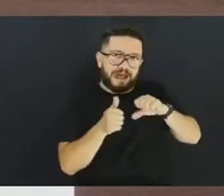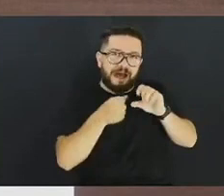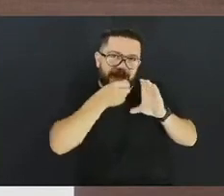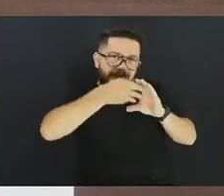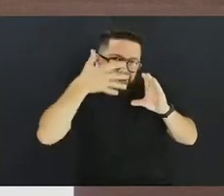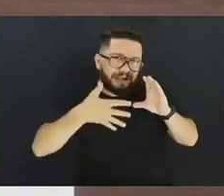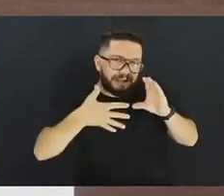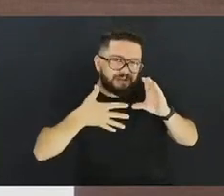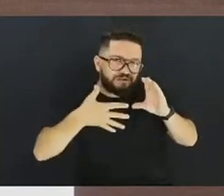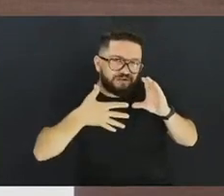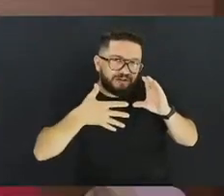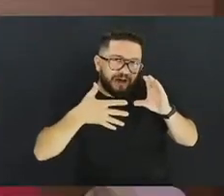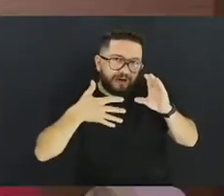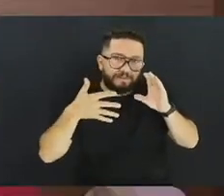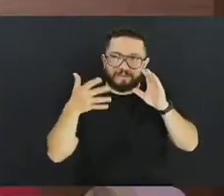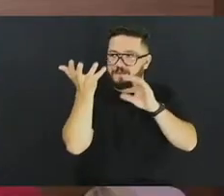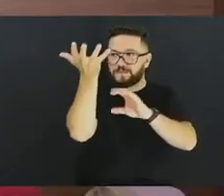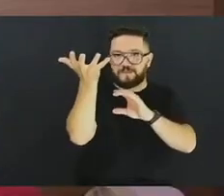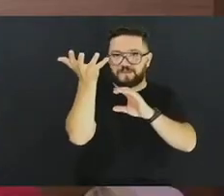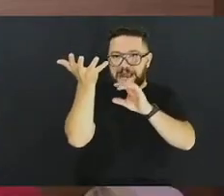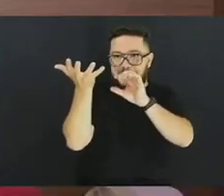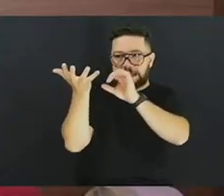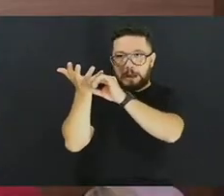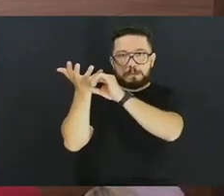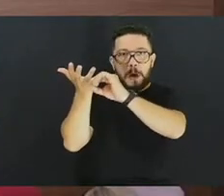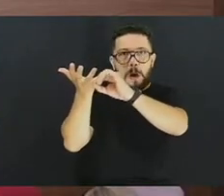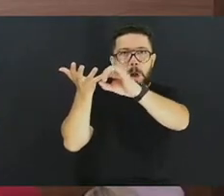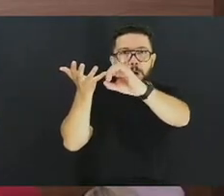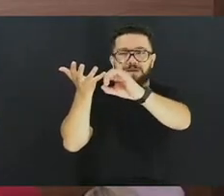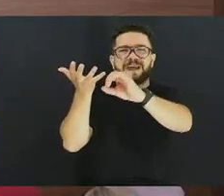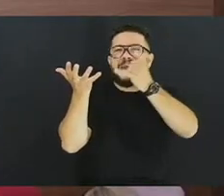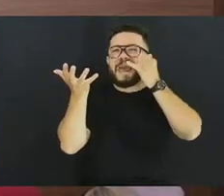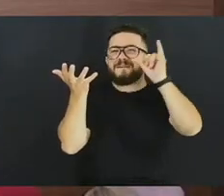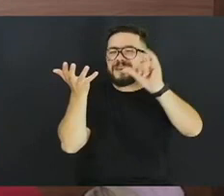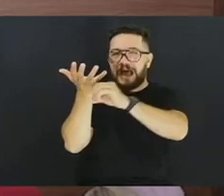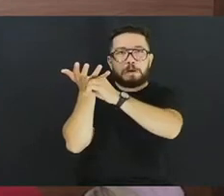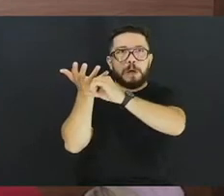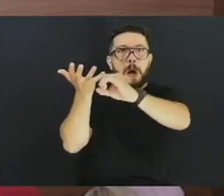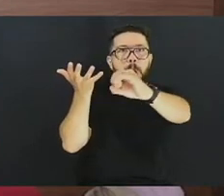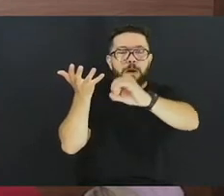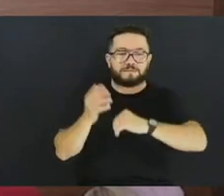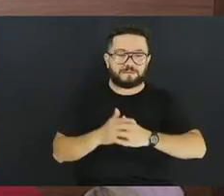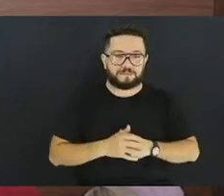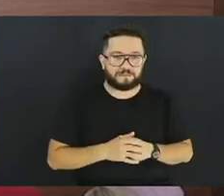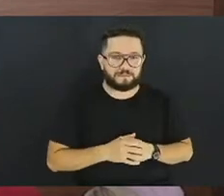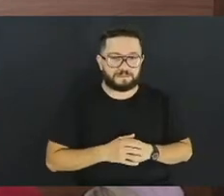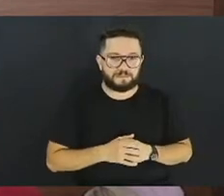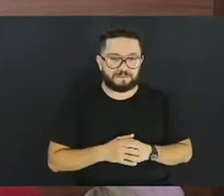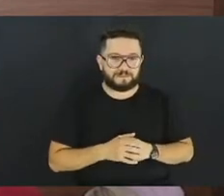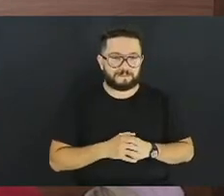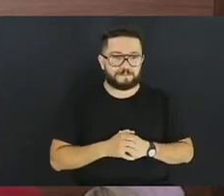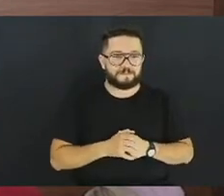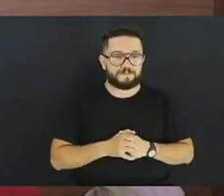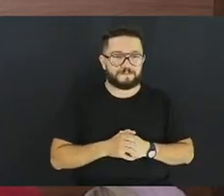anos? Obrigado, vereador Erivelto. Passo a palavra, então, ao professor Flávio Zanetti para que responda este primeiro bloco de perguntas.